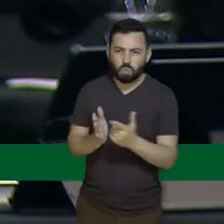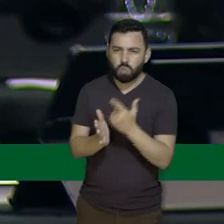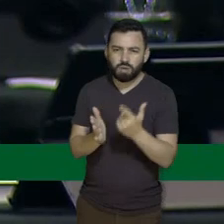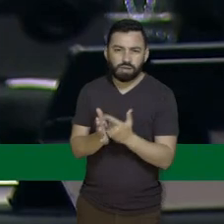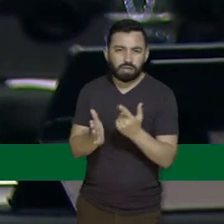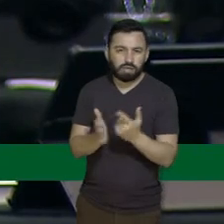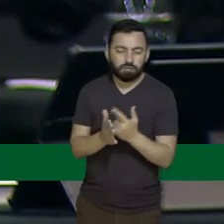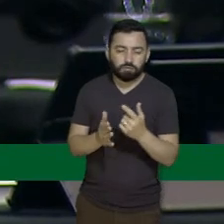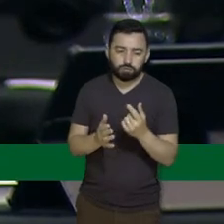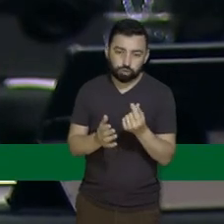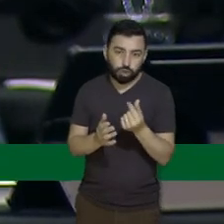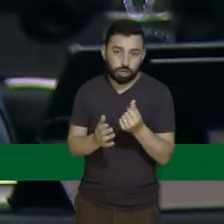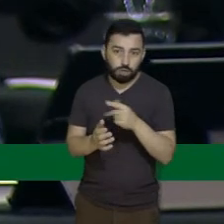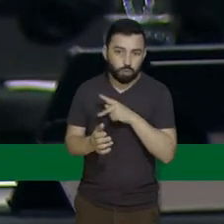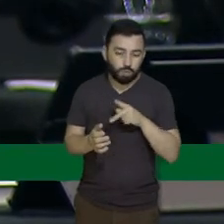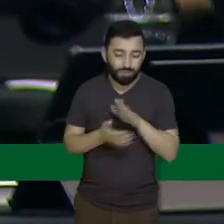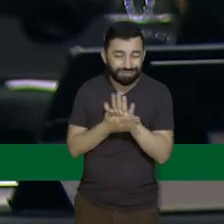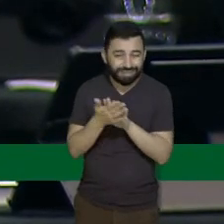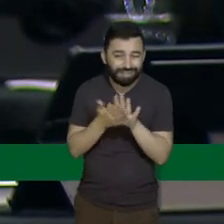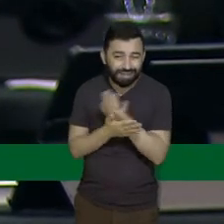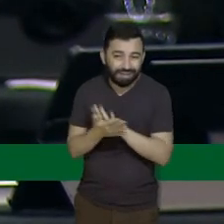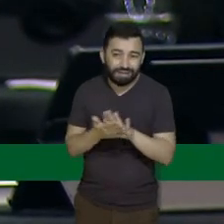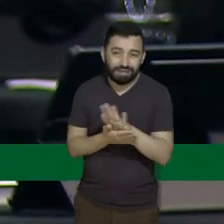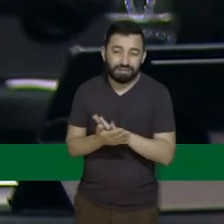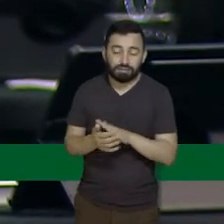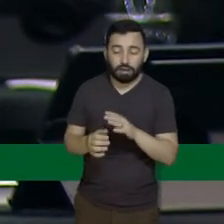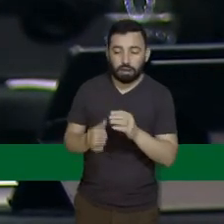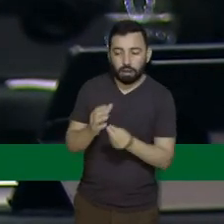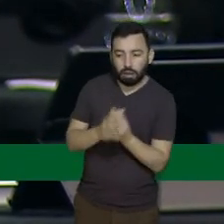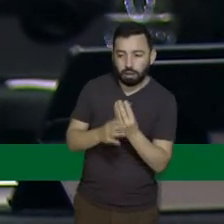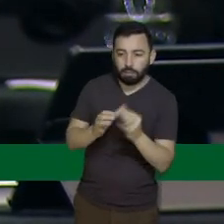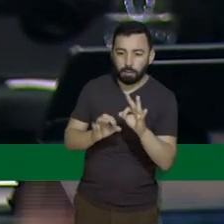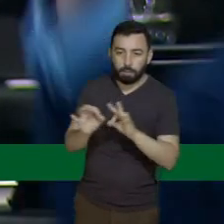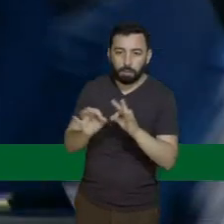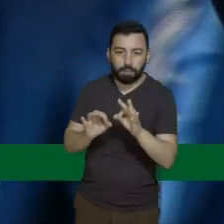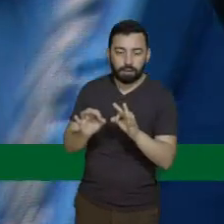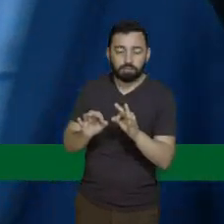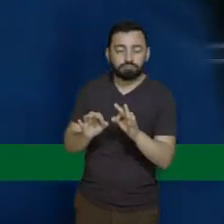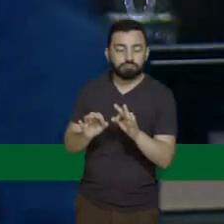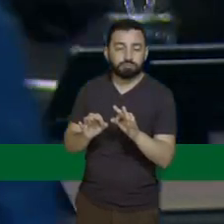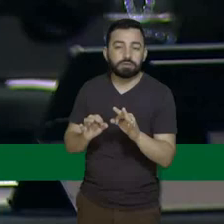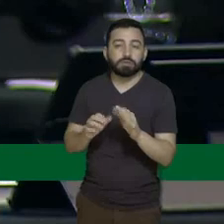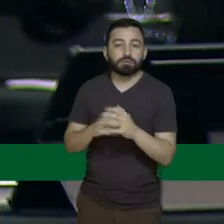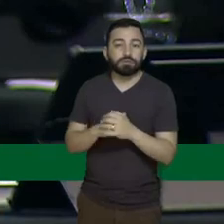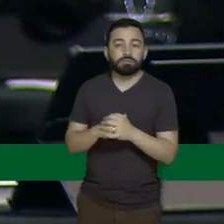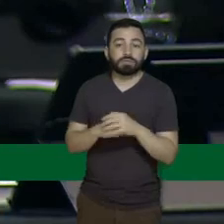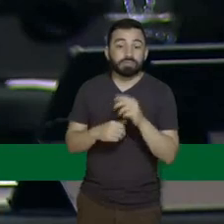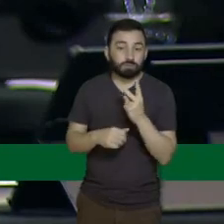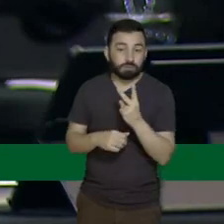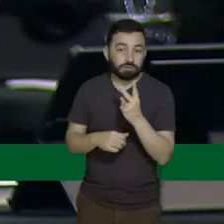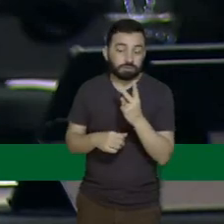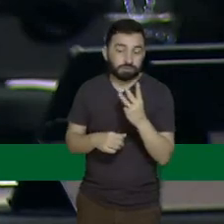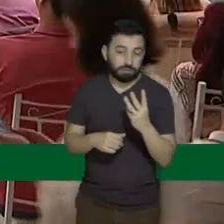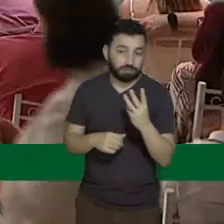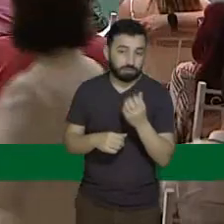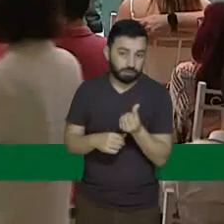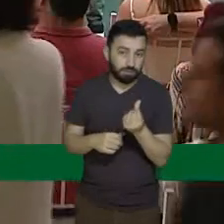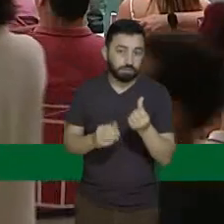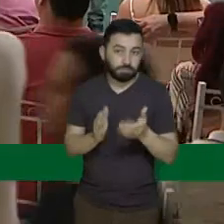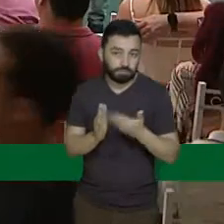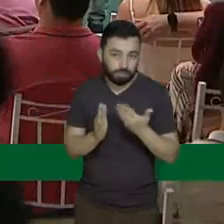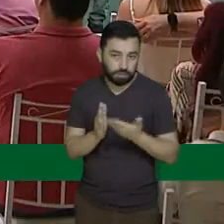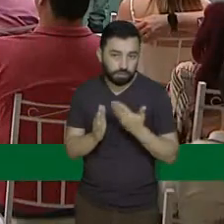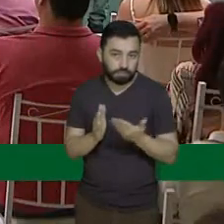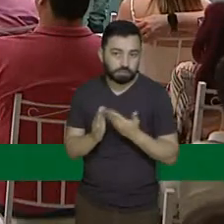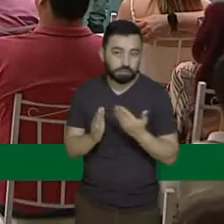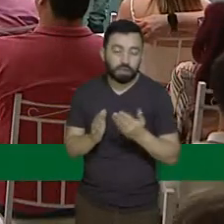recursos públicos em nenhuma etapa de sua produção. Com 236 páginas, a obra resgata a trajetória da